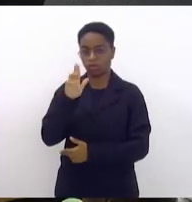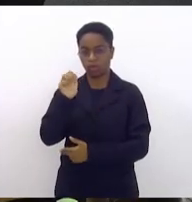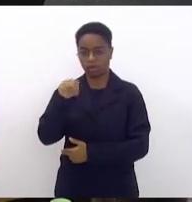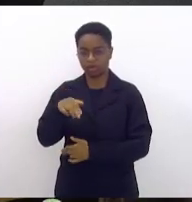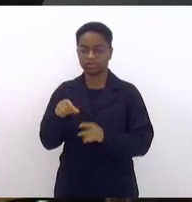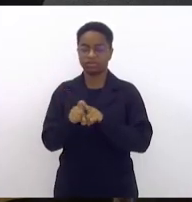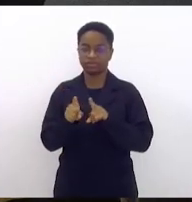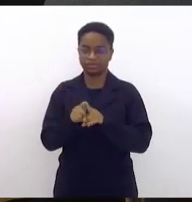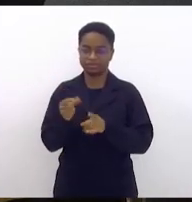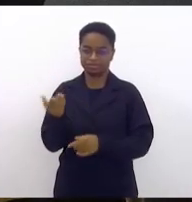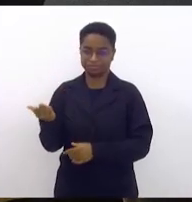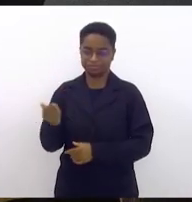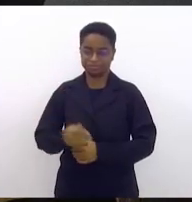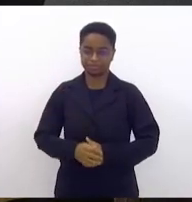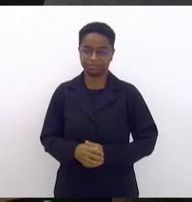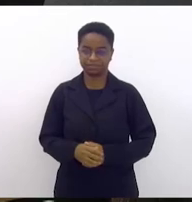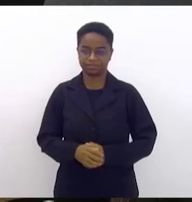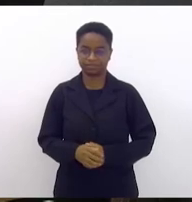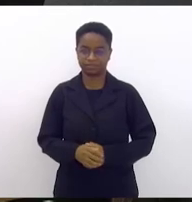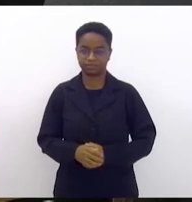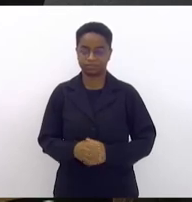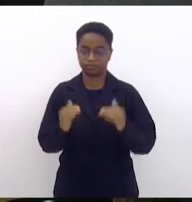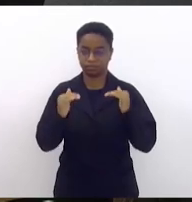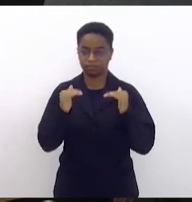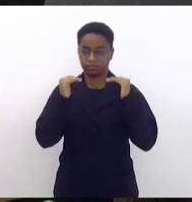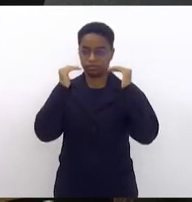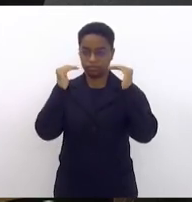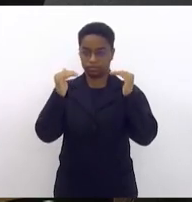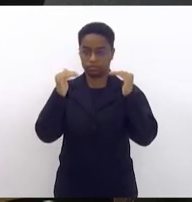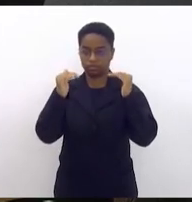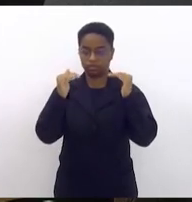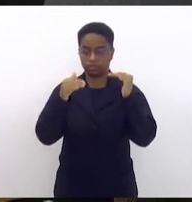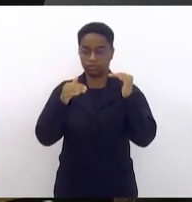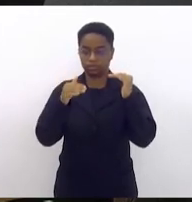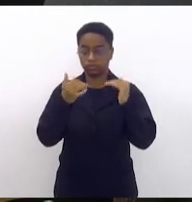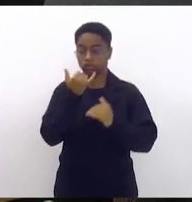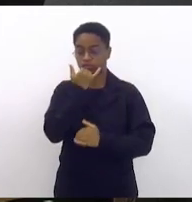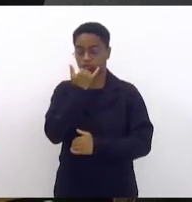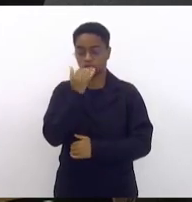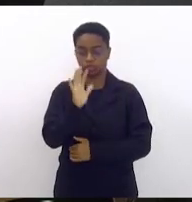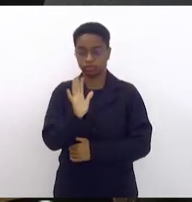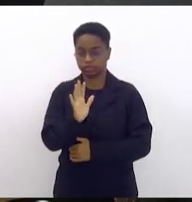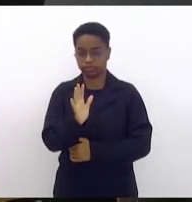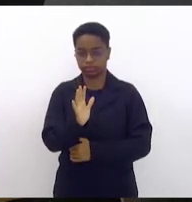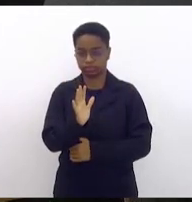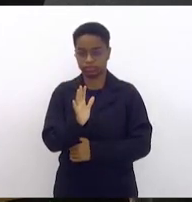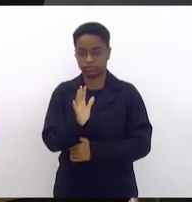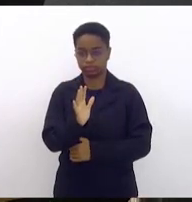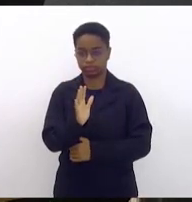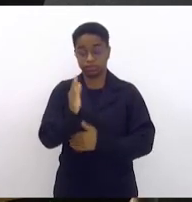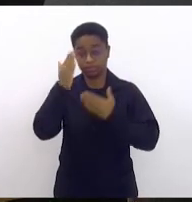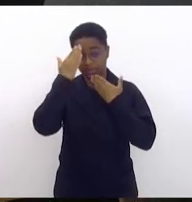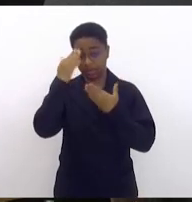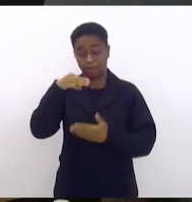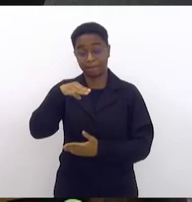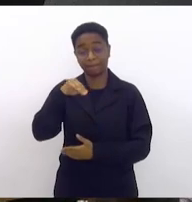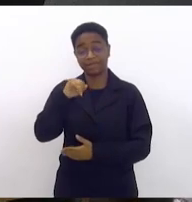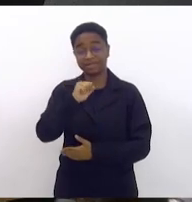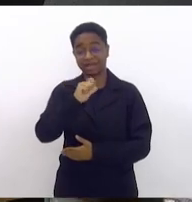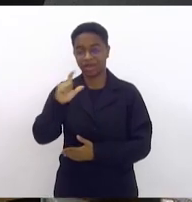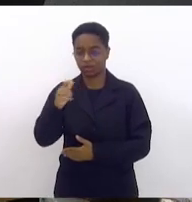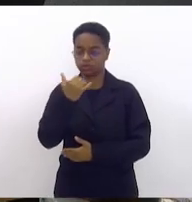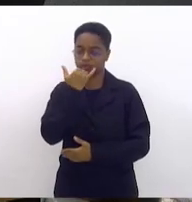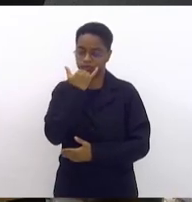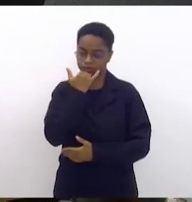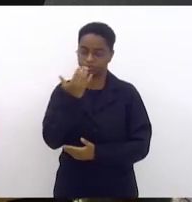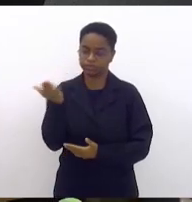Monteiro Dantas superintendente não desculpa Obrigado Misael quem falou foi